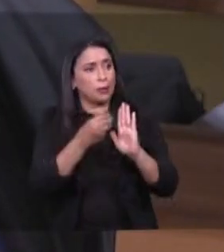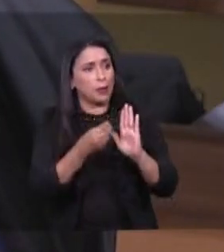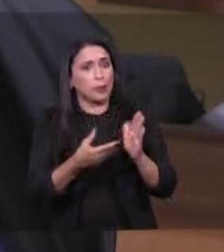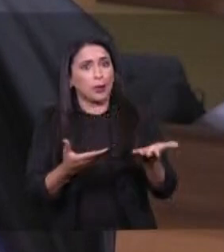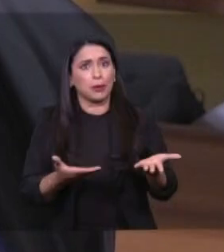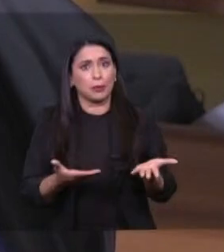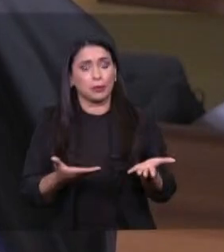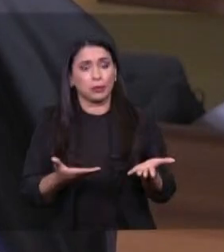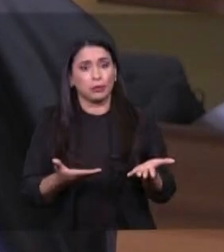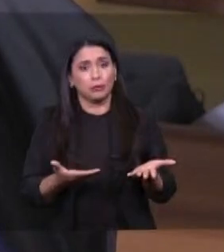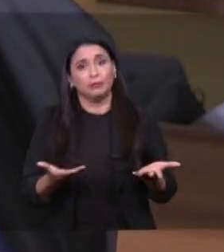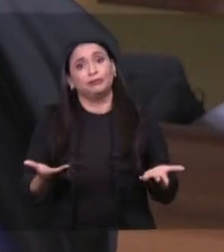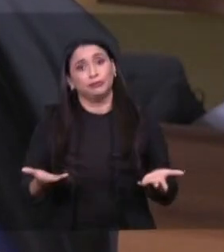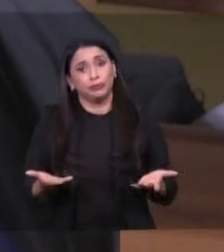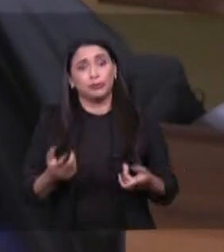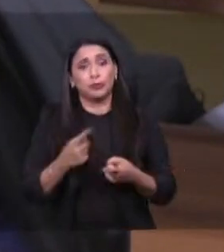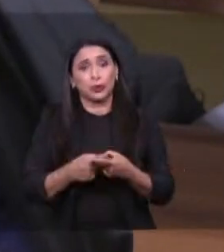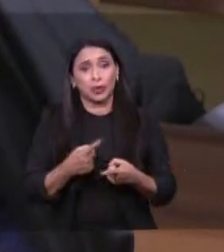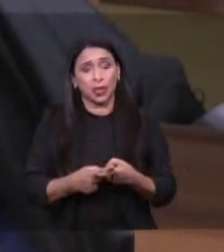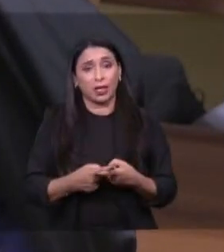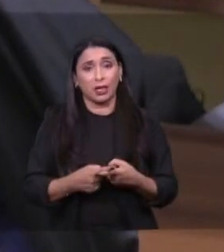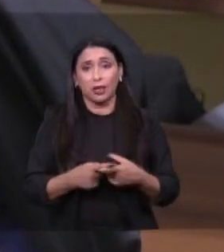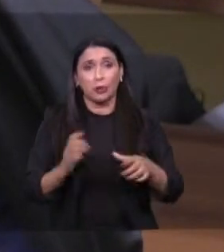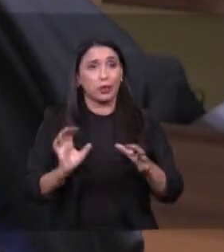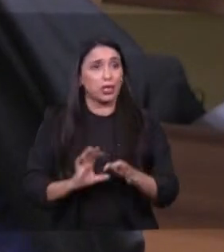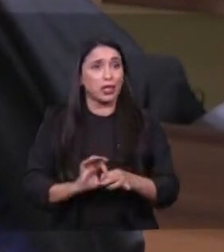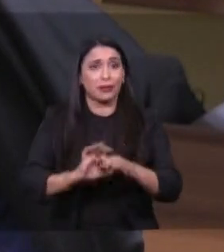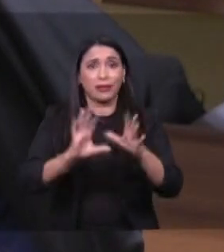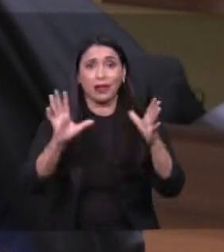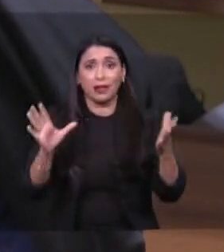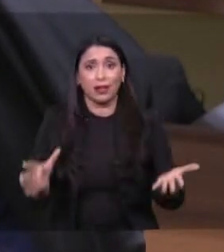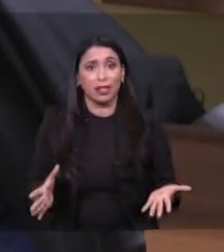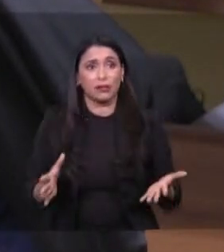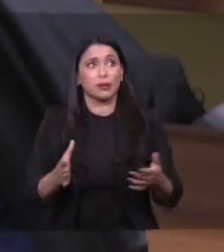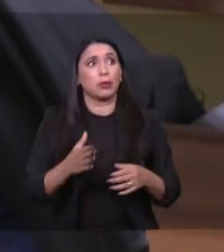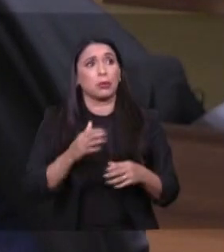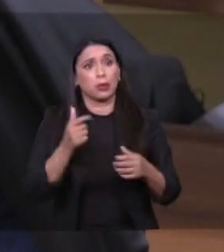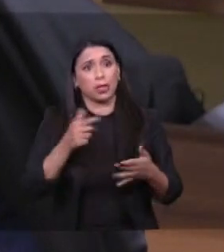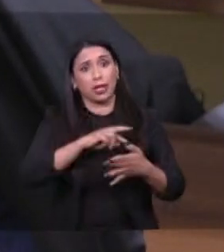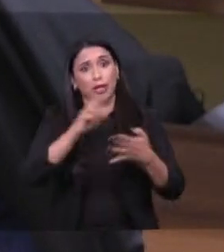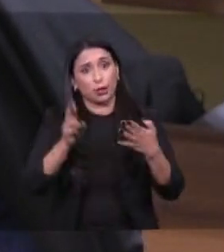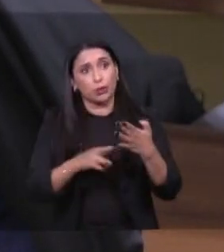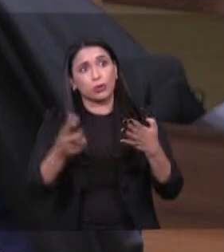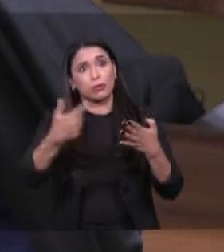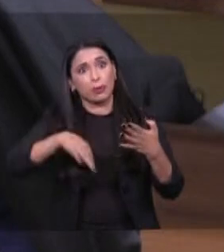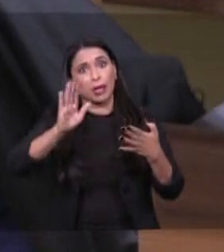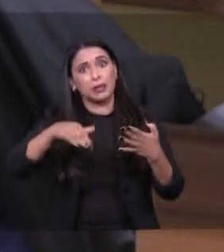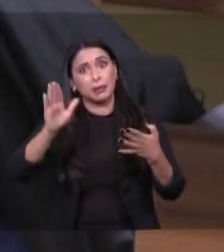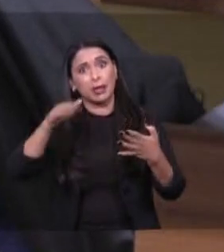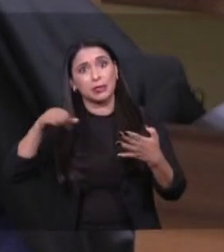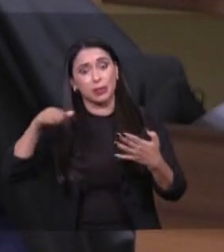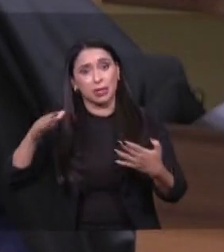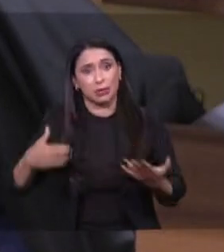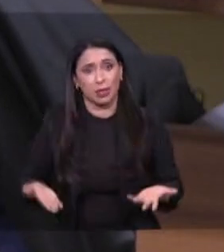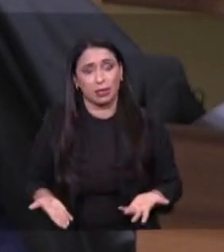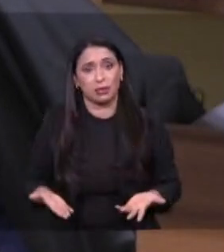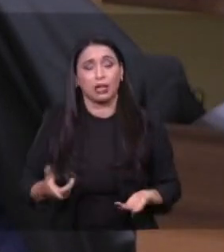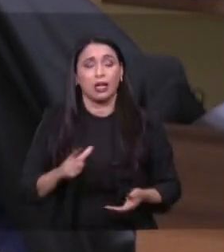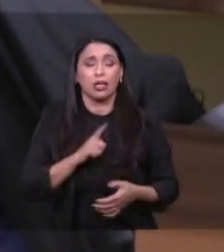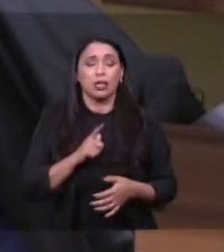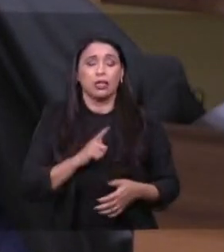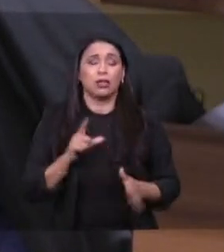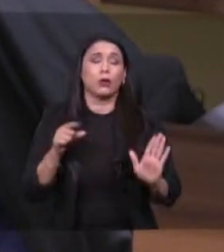É evidente que é uma norma extremamente aberta, então eu digo o seguinte, o